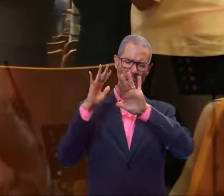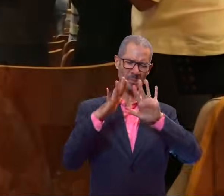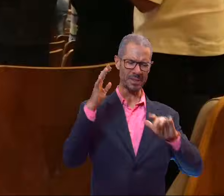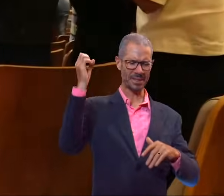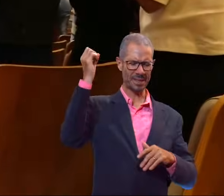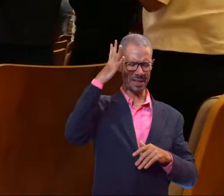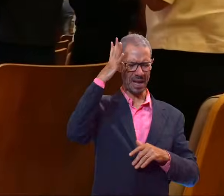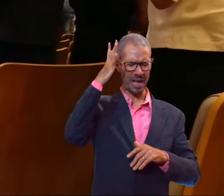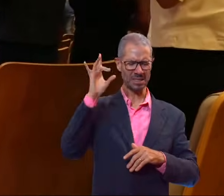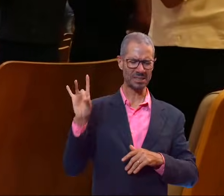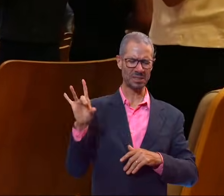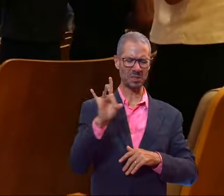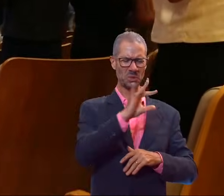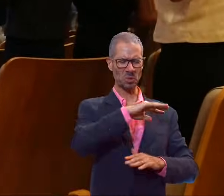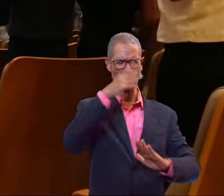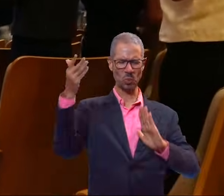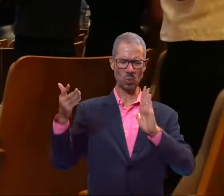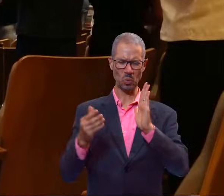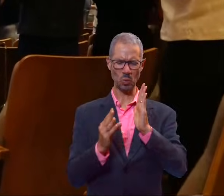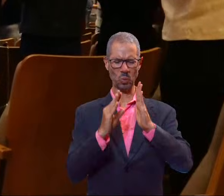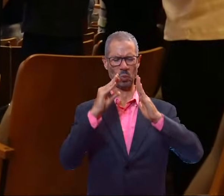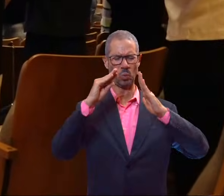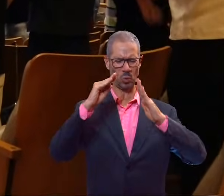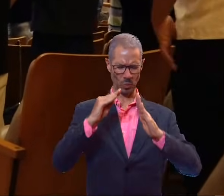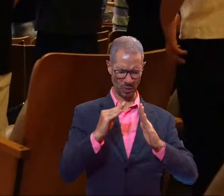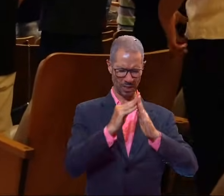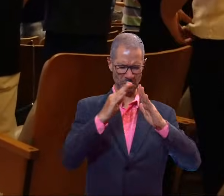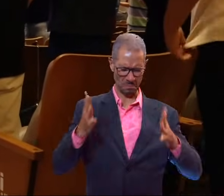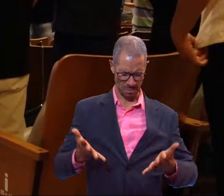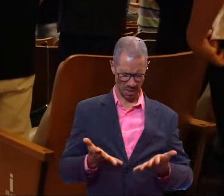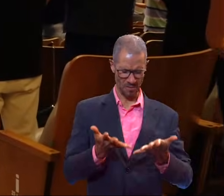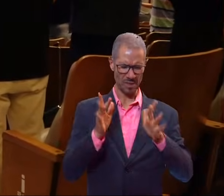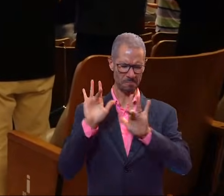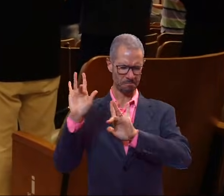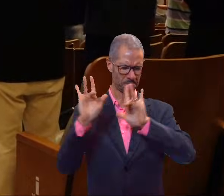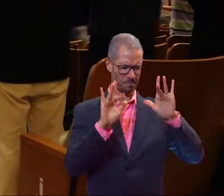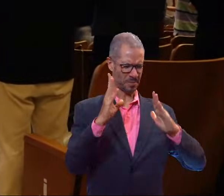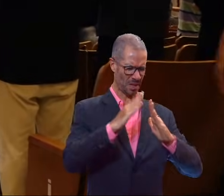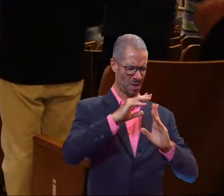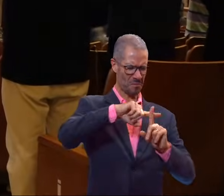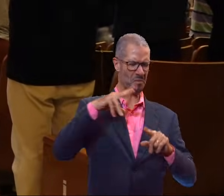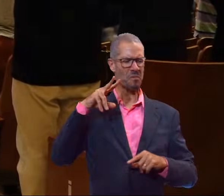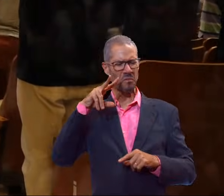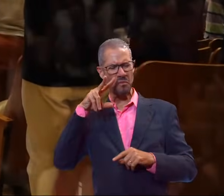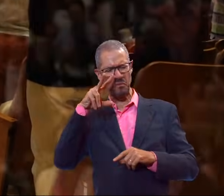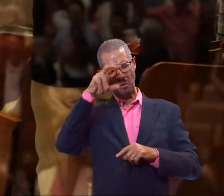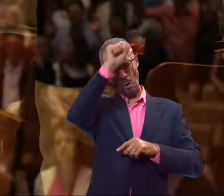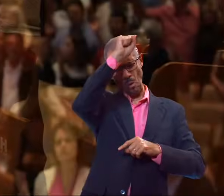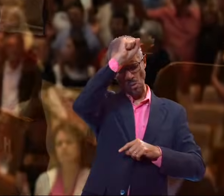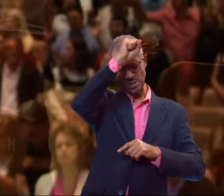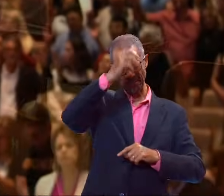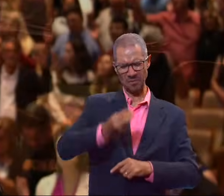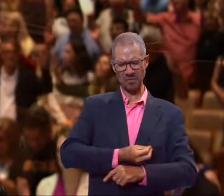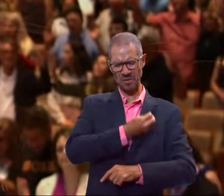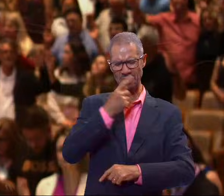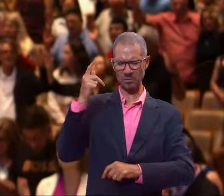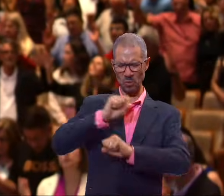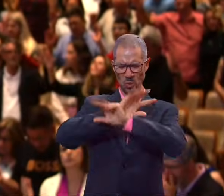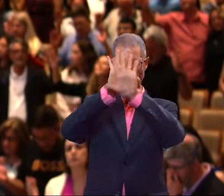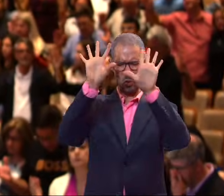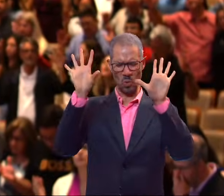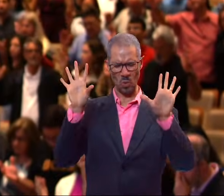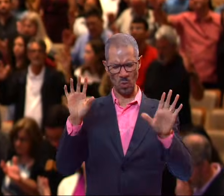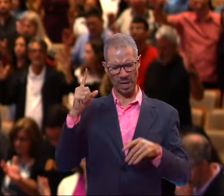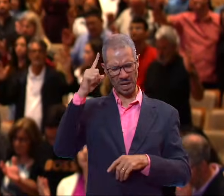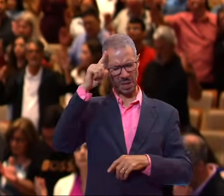e amor sobre eles. E que o Senhor levante uma igreja forte nos lares, que possamos ver a tua glória cada